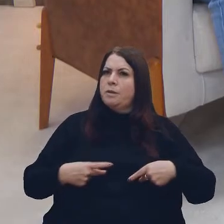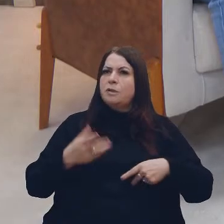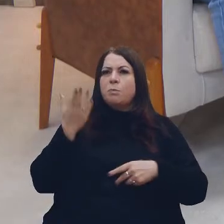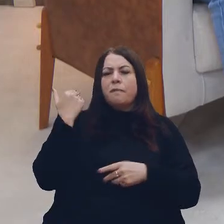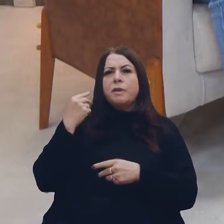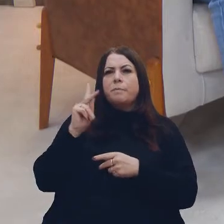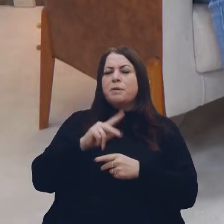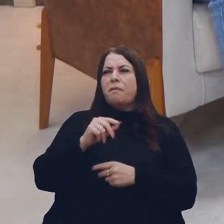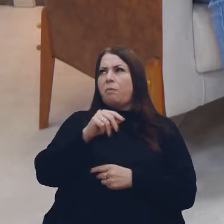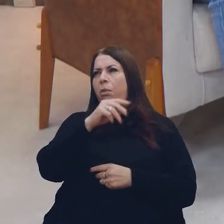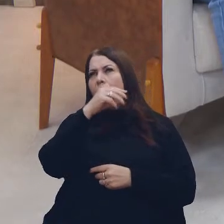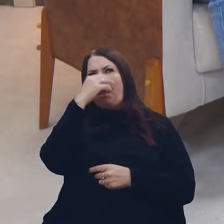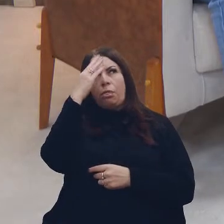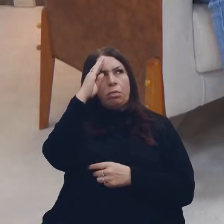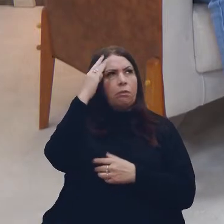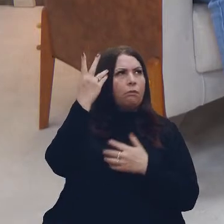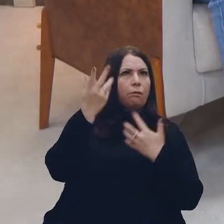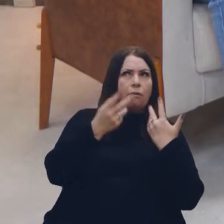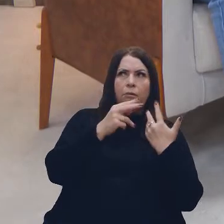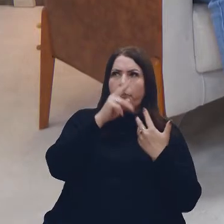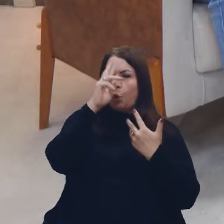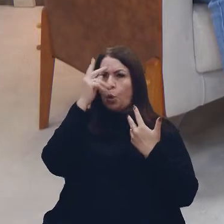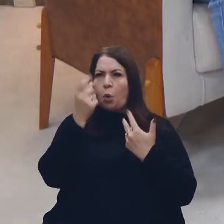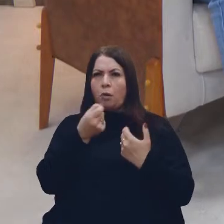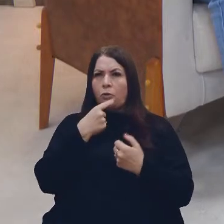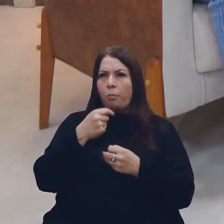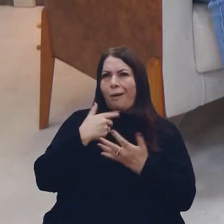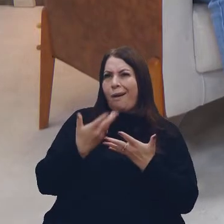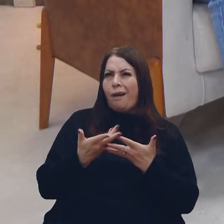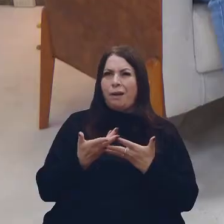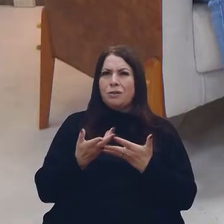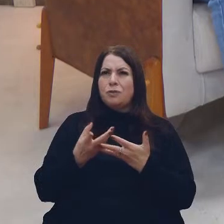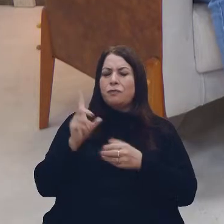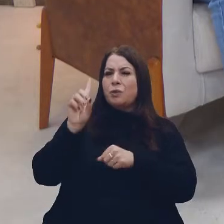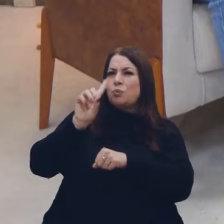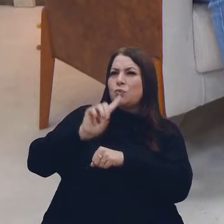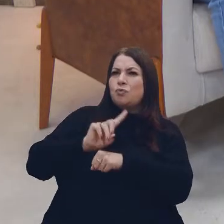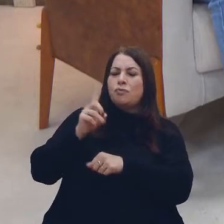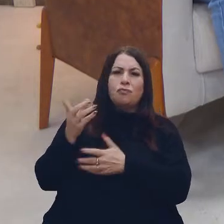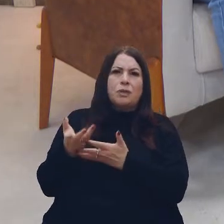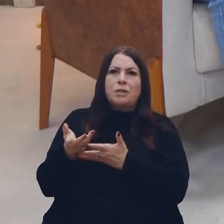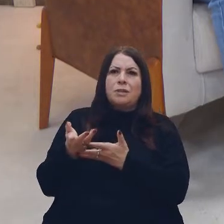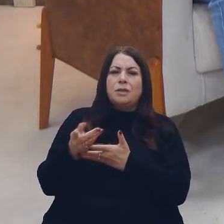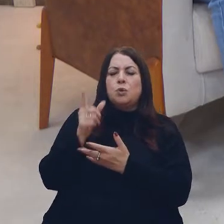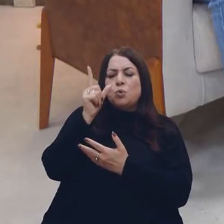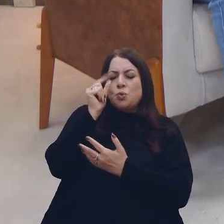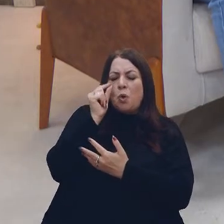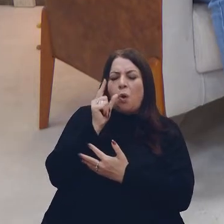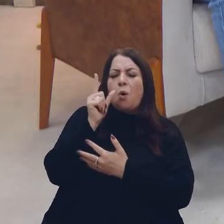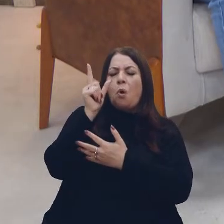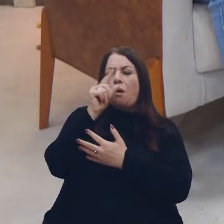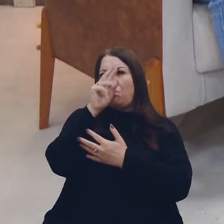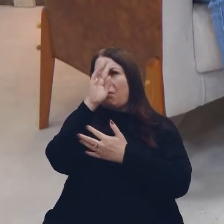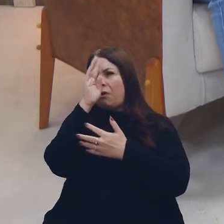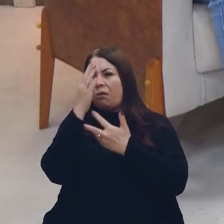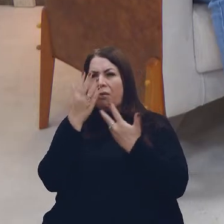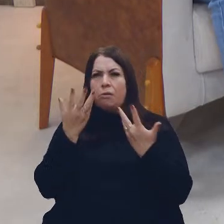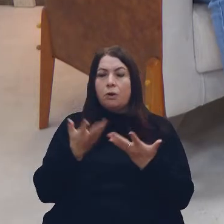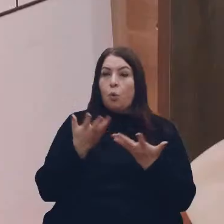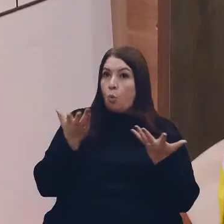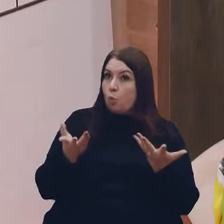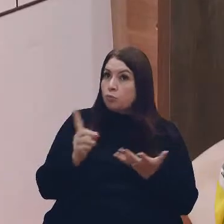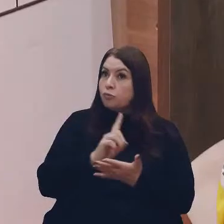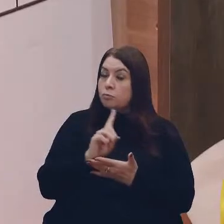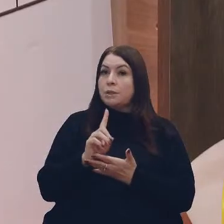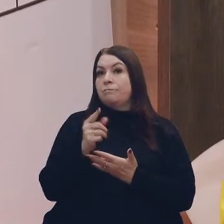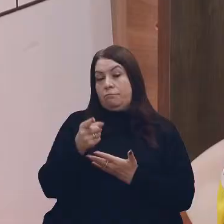pessoa ficava meio abobalhada, assim, com alguma medicação, ficava vários dias sonolentas e